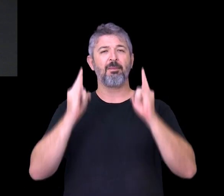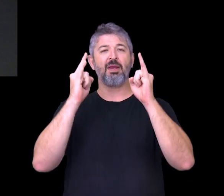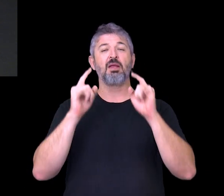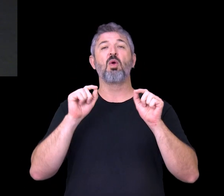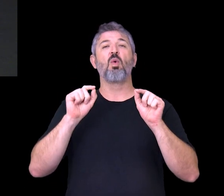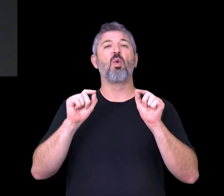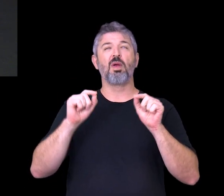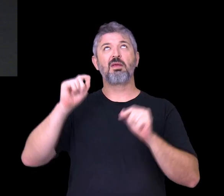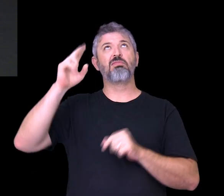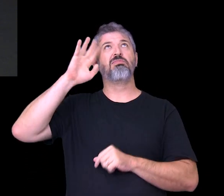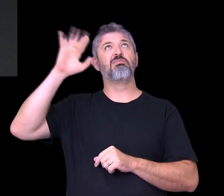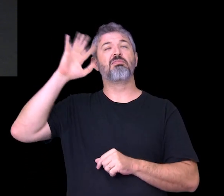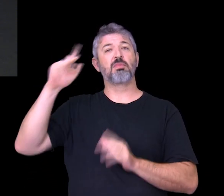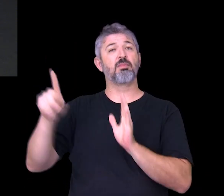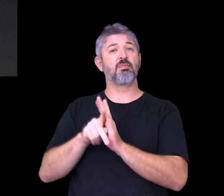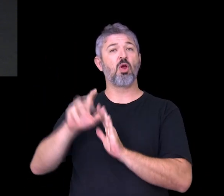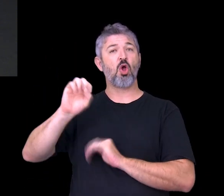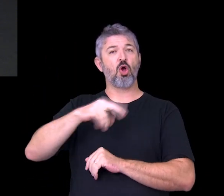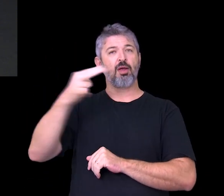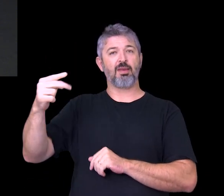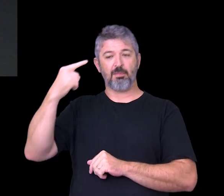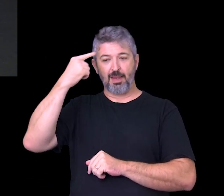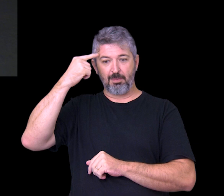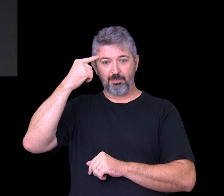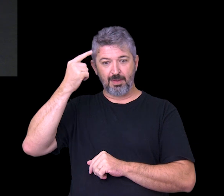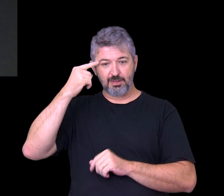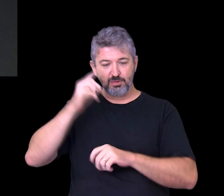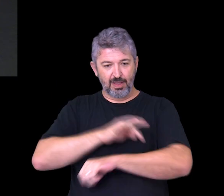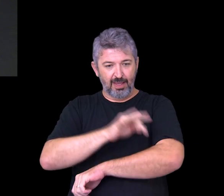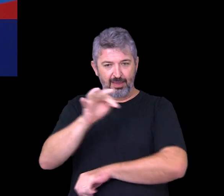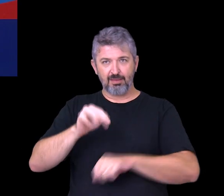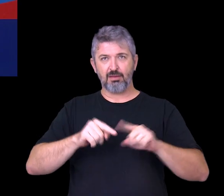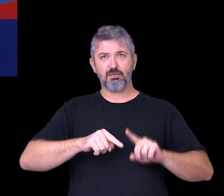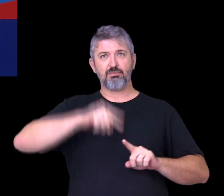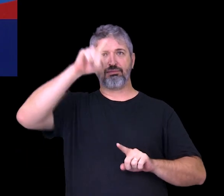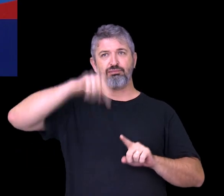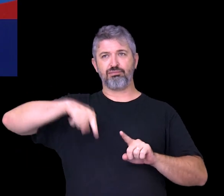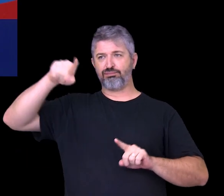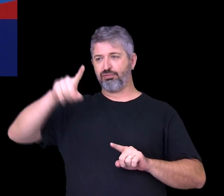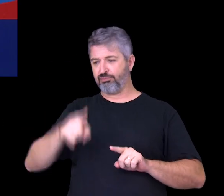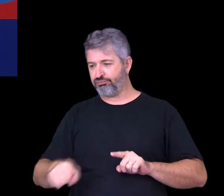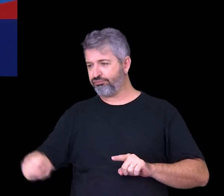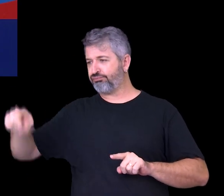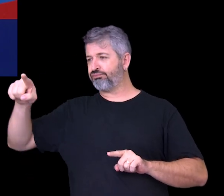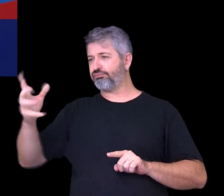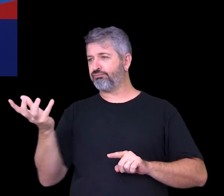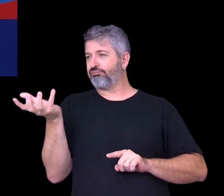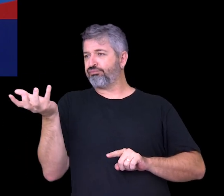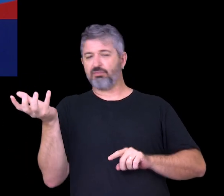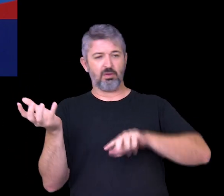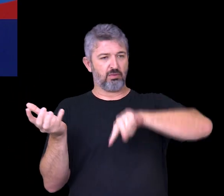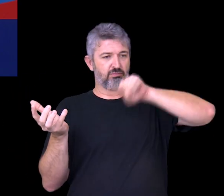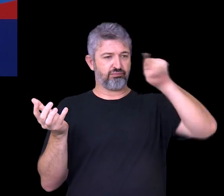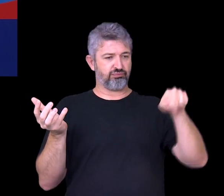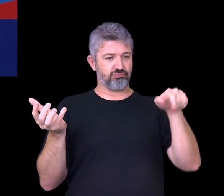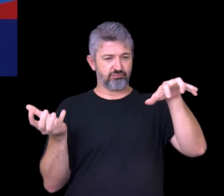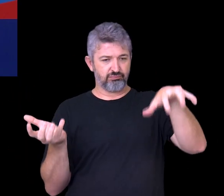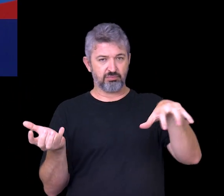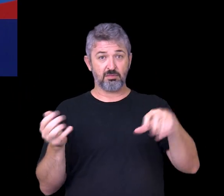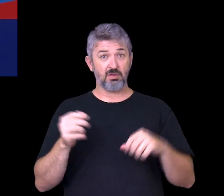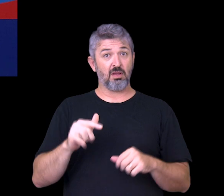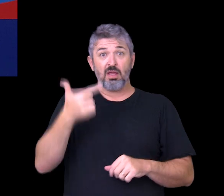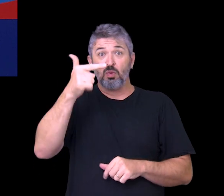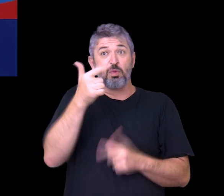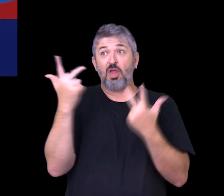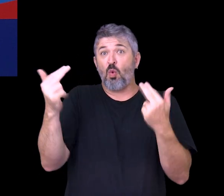pensou quando ele concebeu essa arquitetura completamente inusitada? Nunca se tinha visto nada parecido no mundo, não tinha ideia